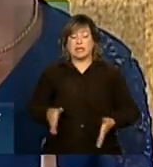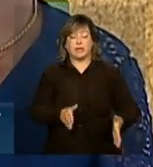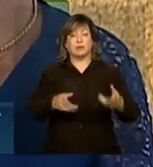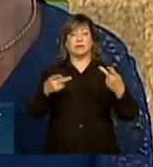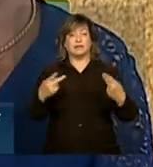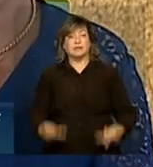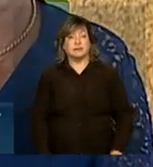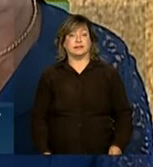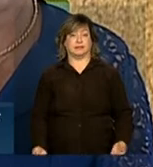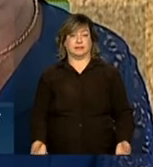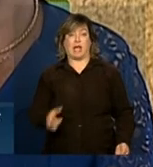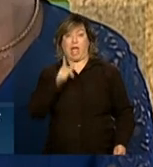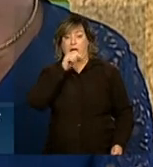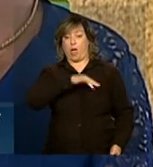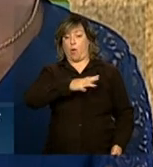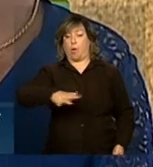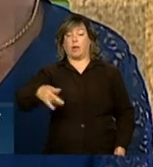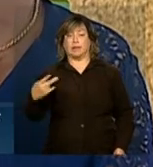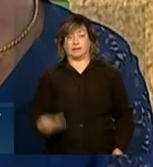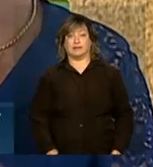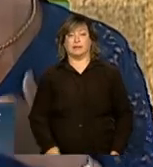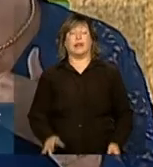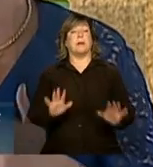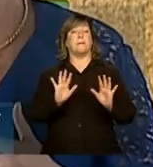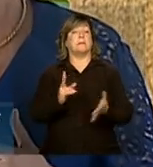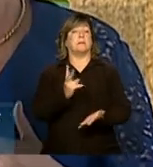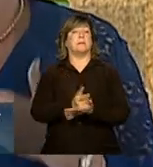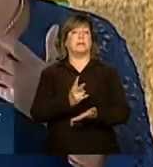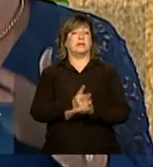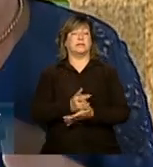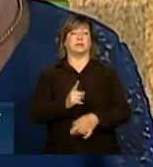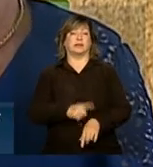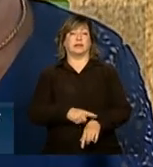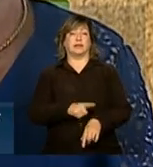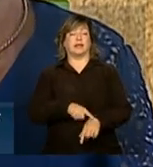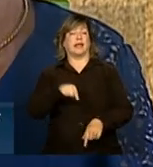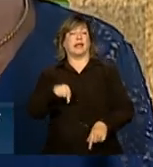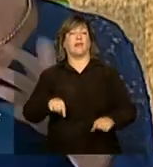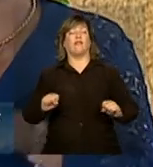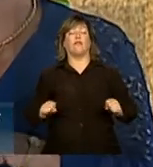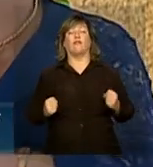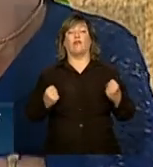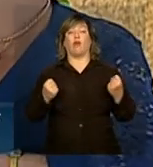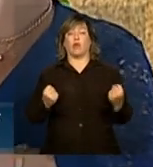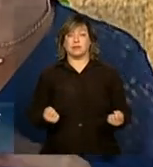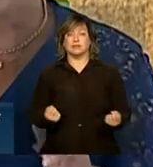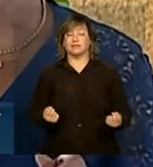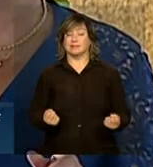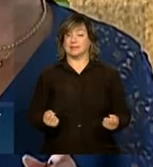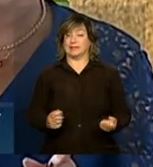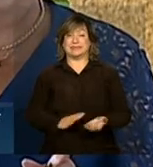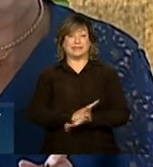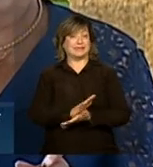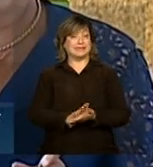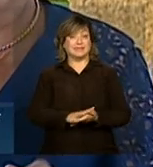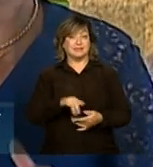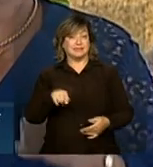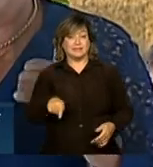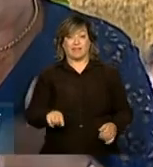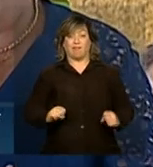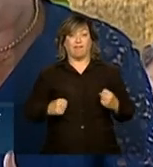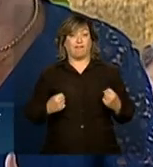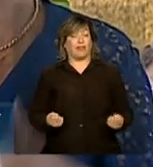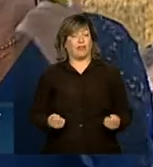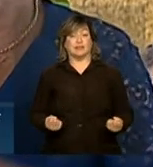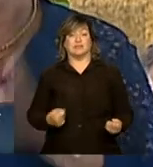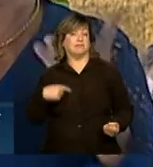as águas daqui. Mas, ao mesmo tempo, essa força sem a qual ninguém faz nada, que